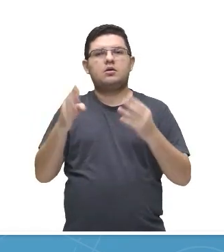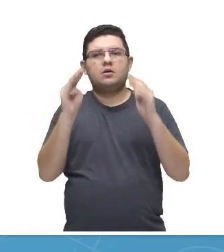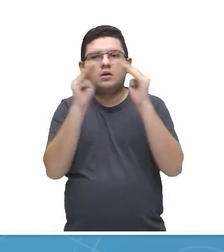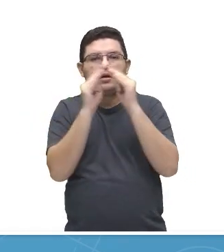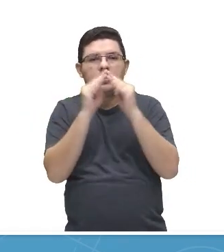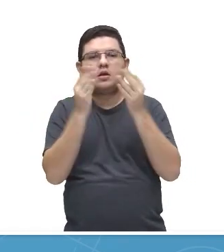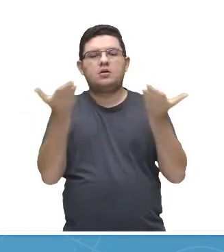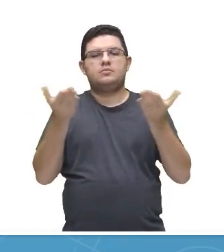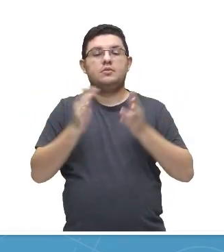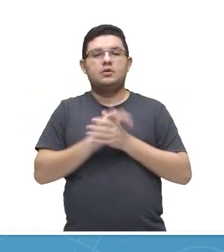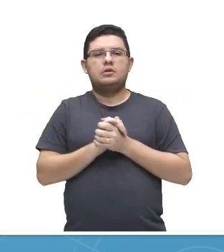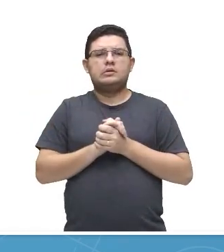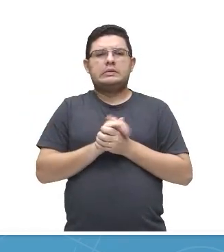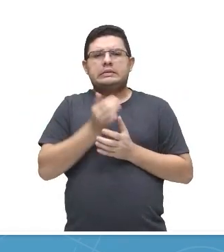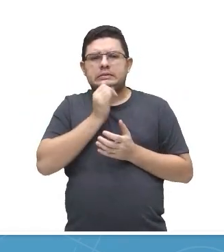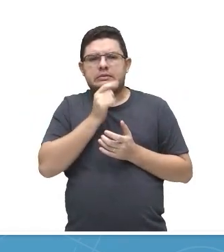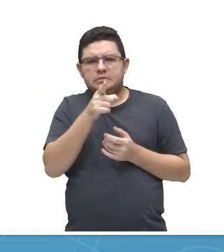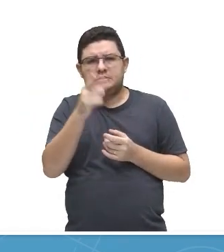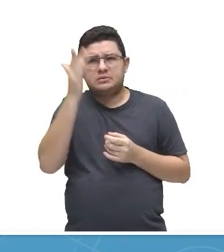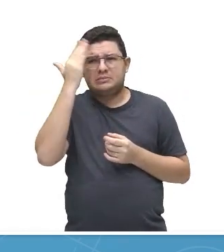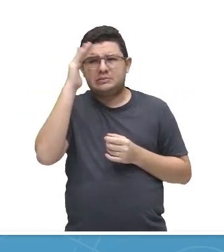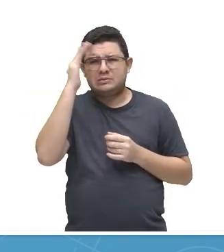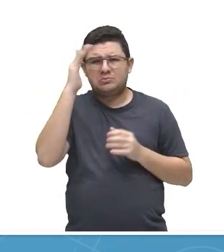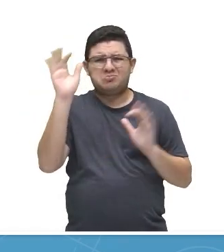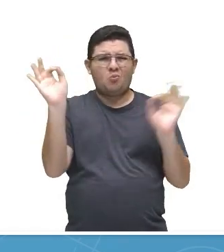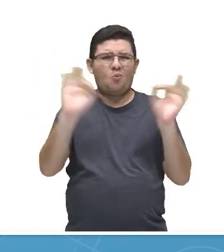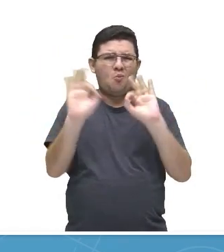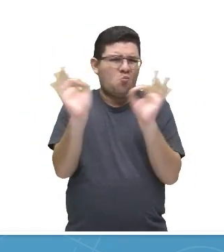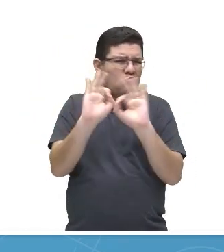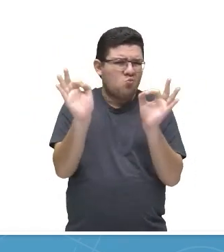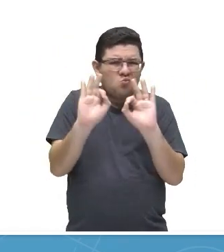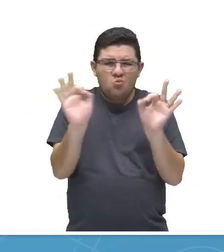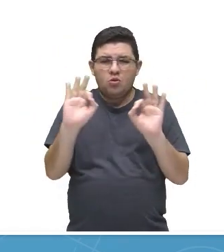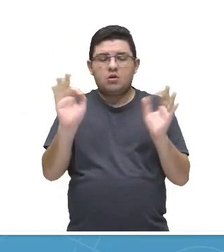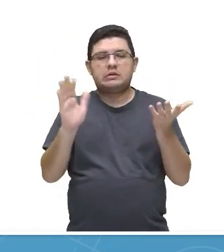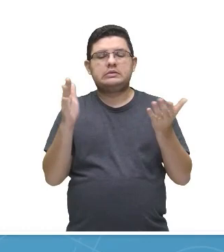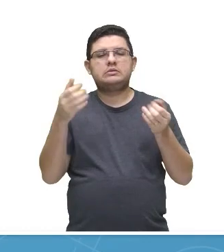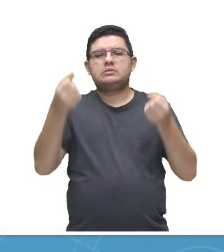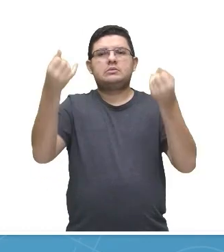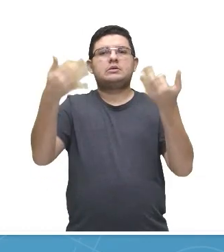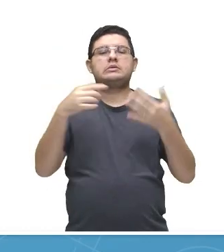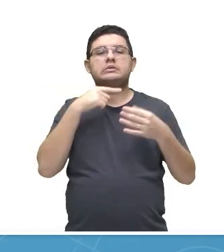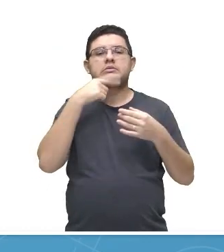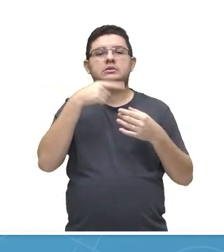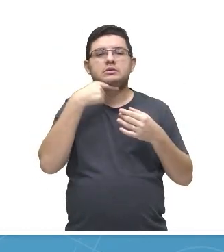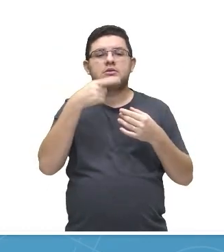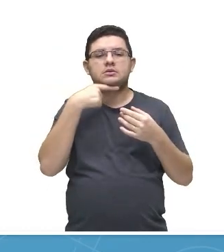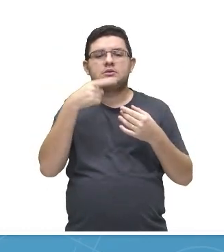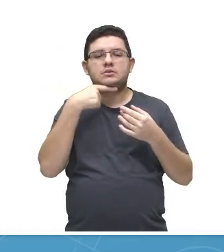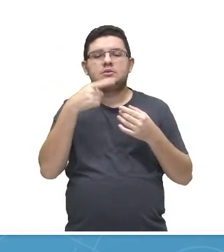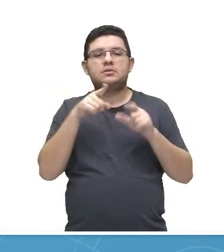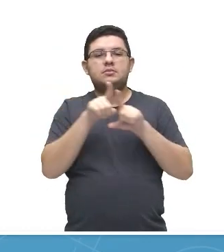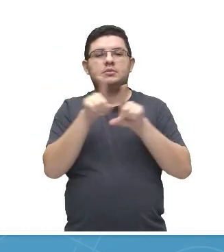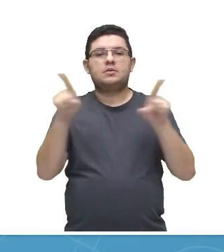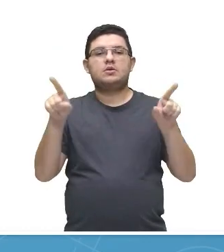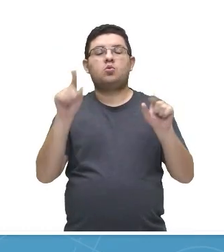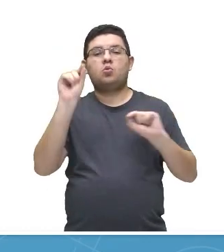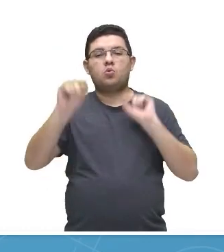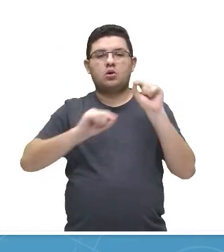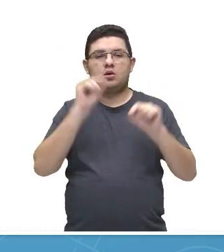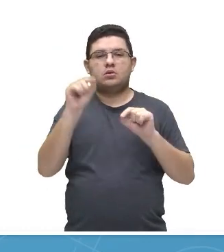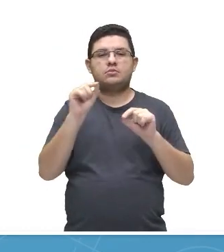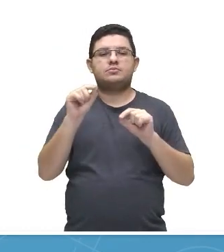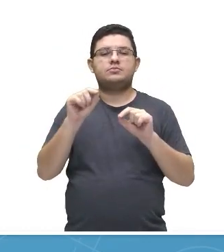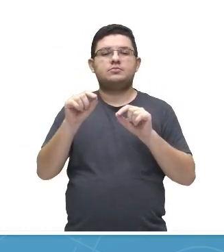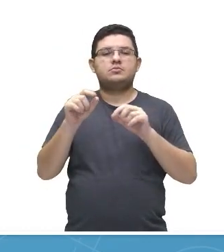sei especificar o que é o substantivo concreto. Nunca mais você vai esquecer. O substantivo concreto,